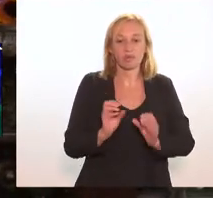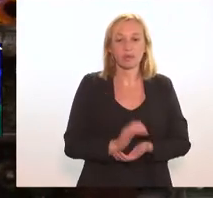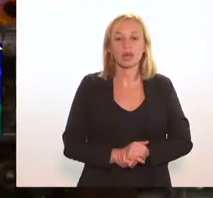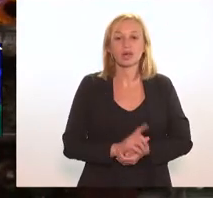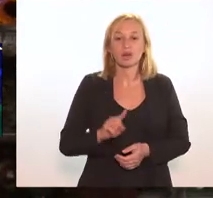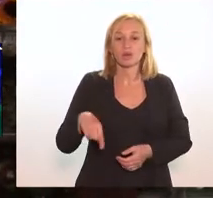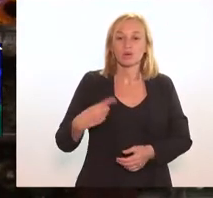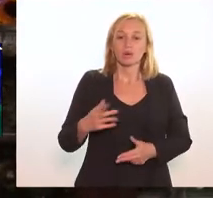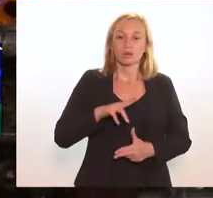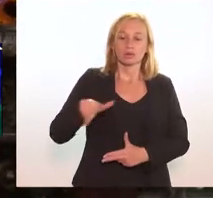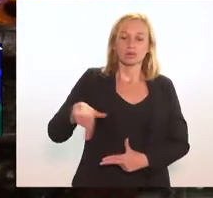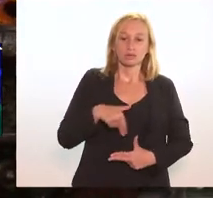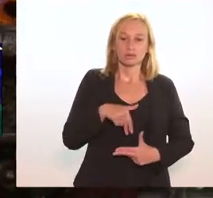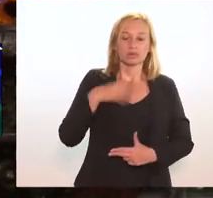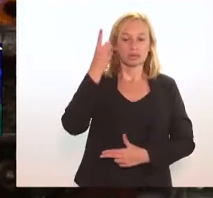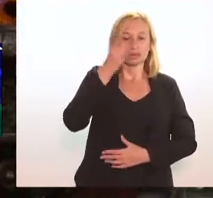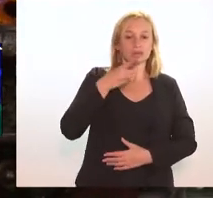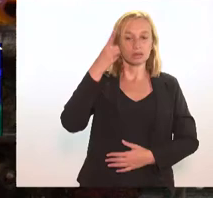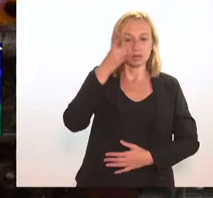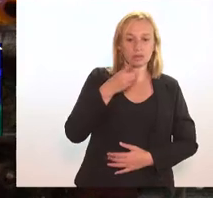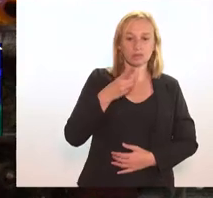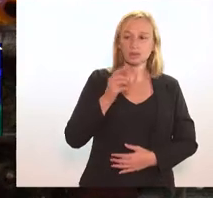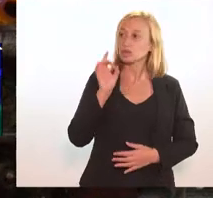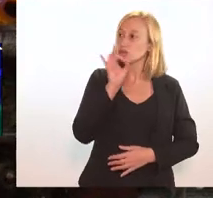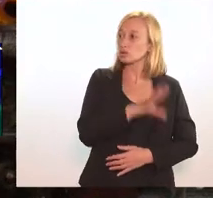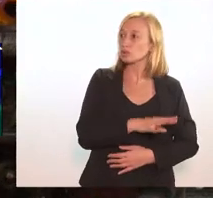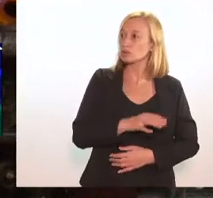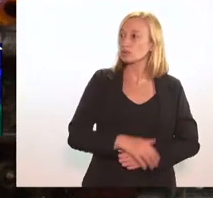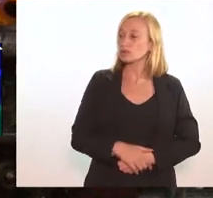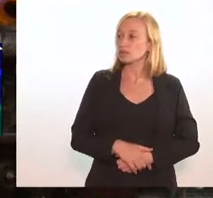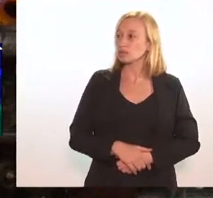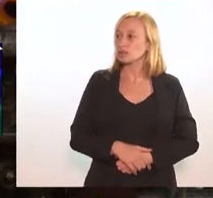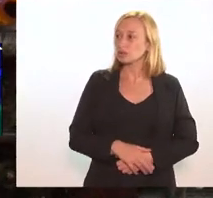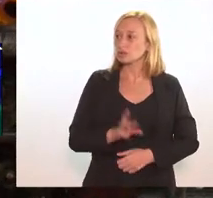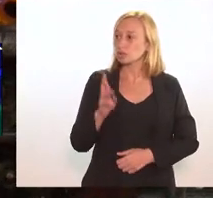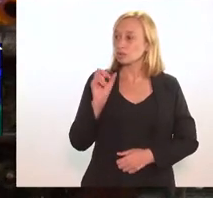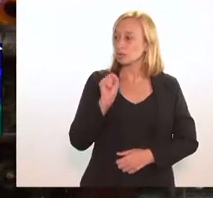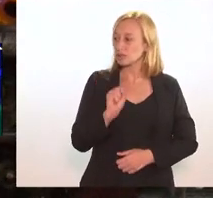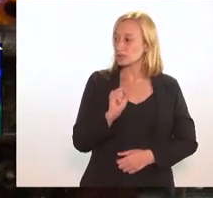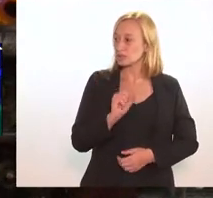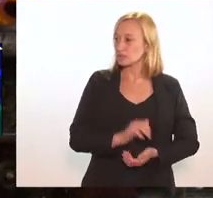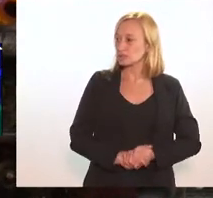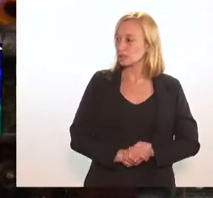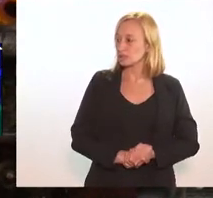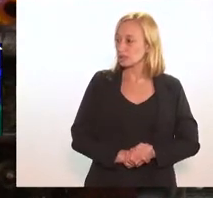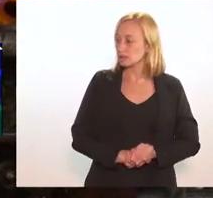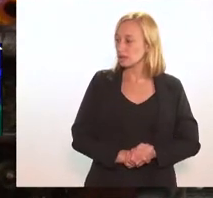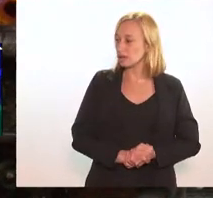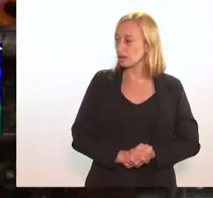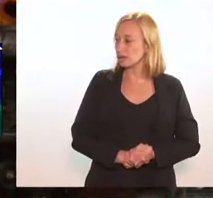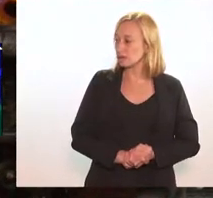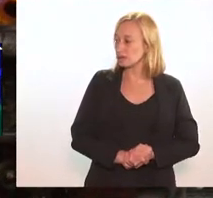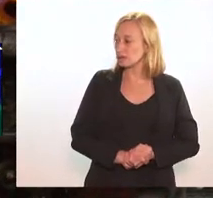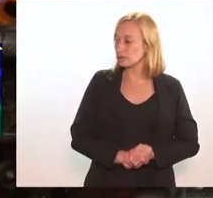Próximo orador, nobre deputado, próximo e último orador, deputado Rubens Bom Tempo.